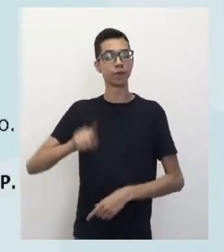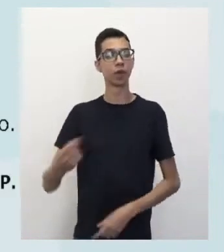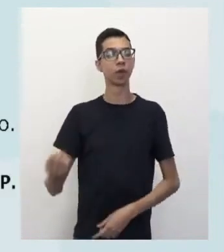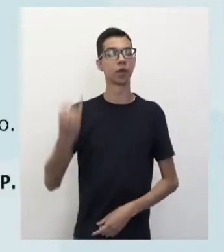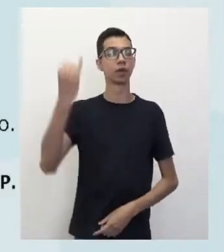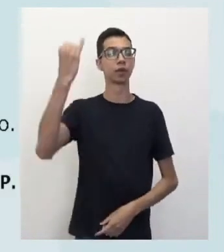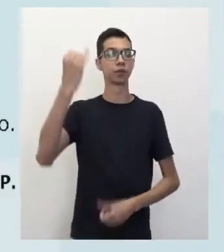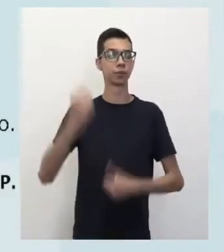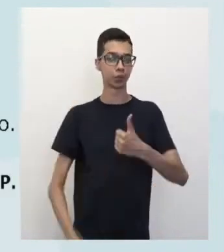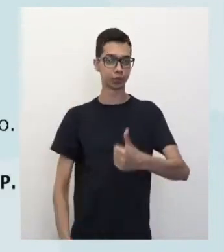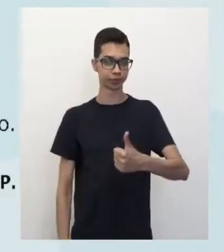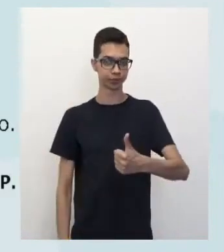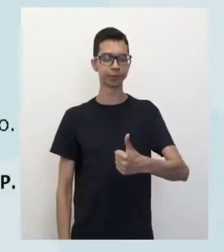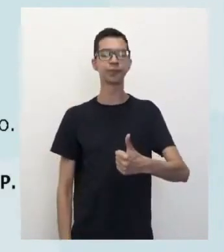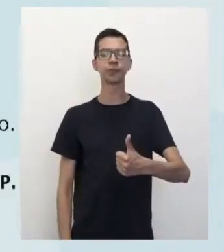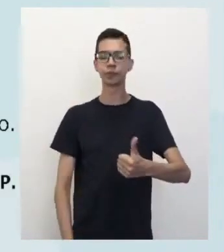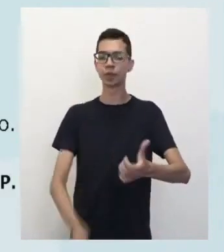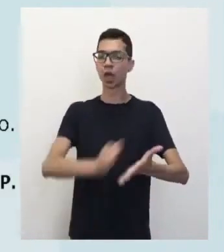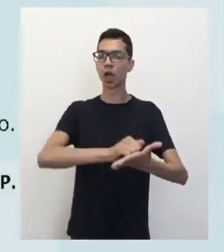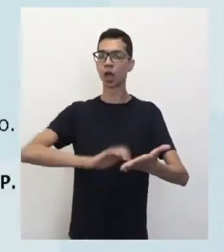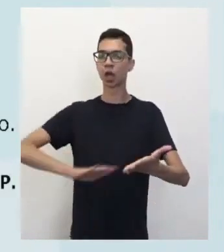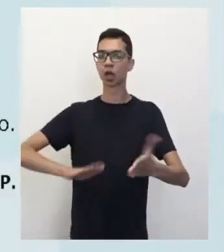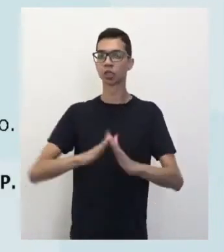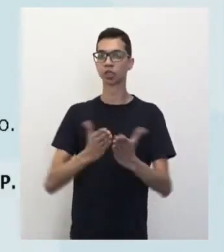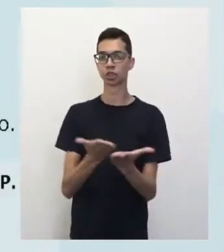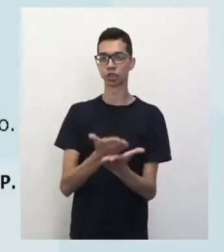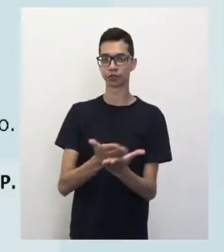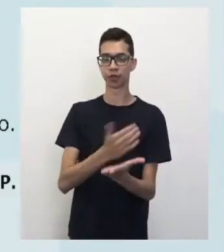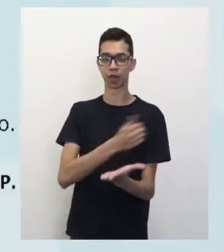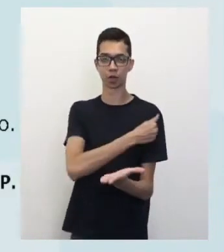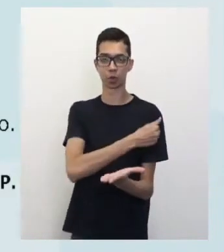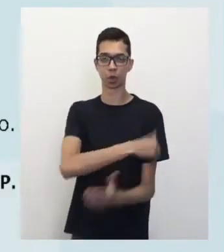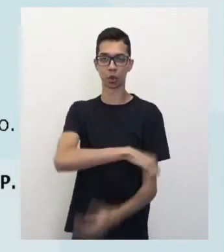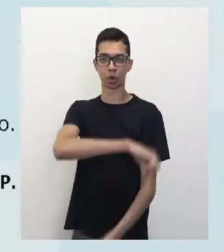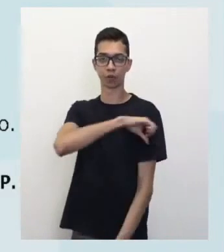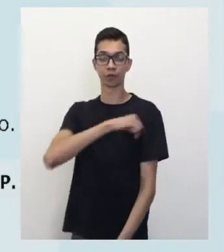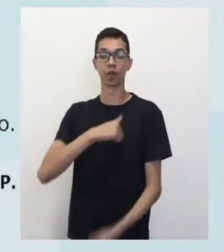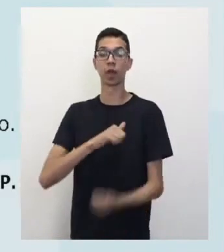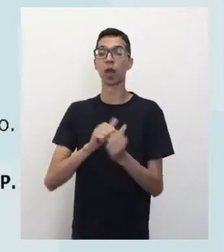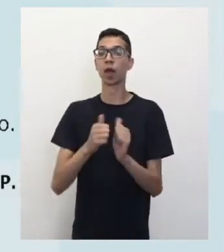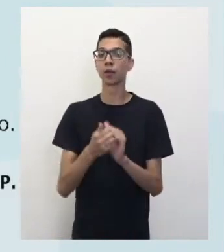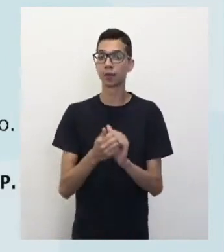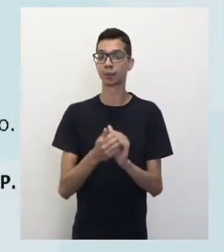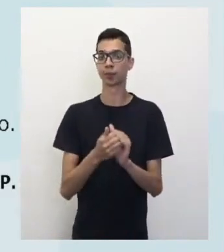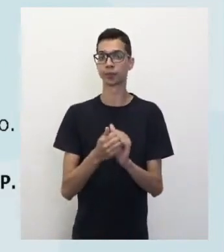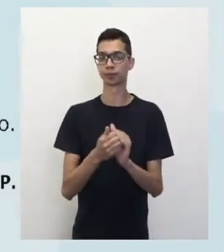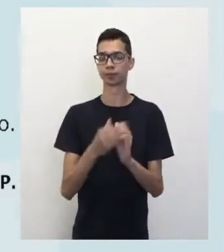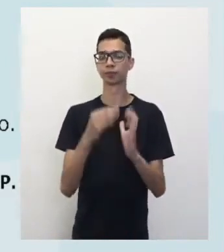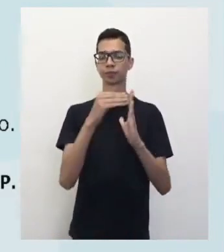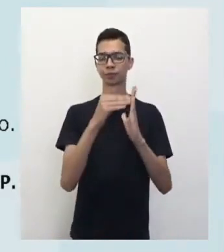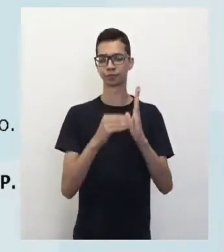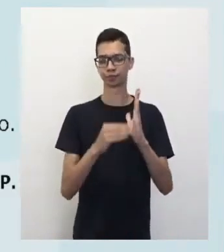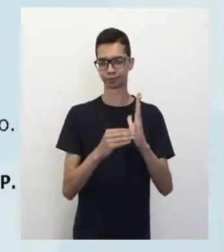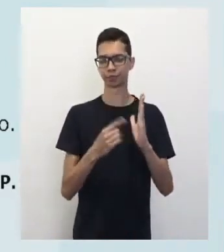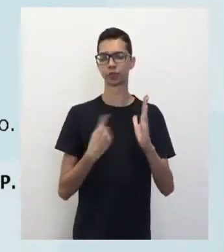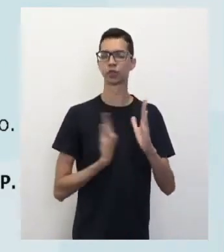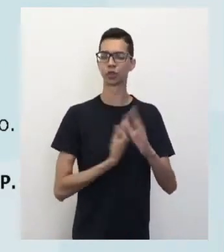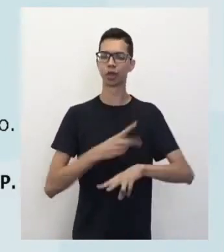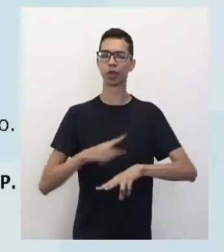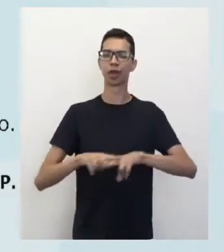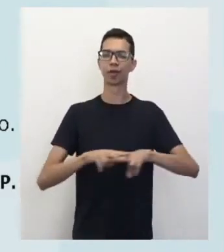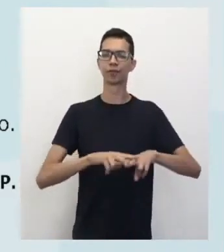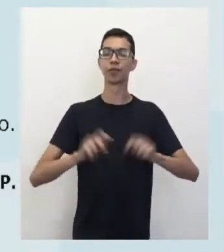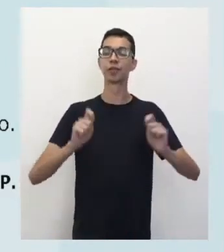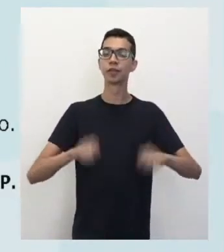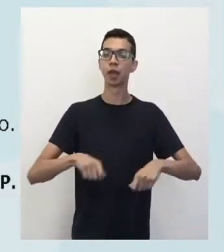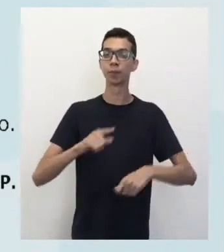diferença. Então, essa atividade está no caderno do aluno do 9º ano. Eu fiz uma adaptação para colocar aqui e pudéssemos fazer essa revisão. Complete